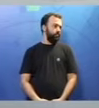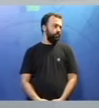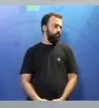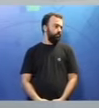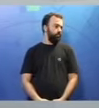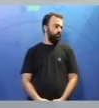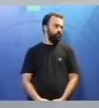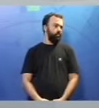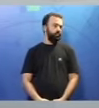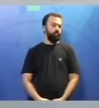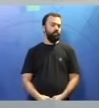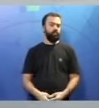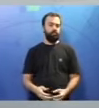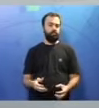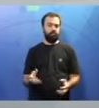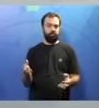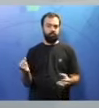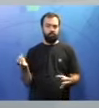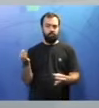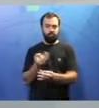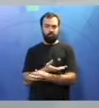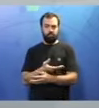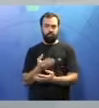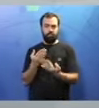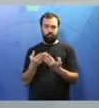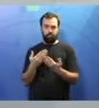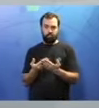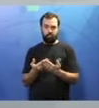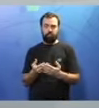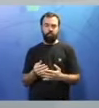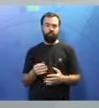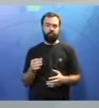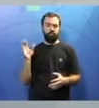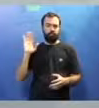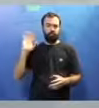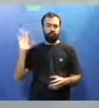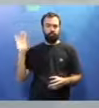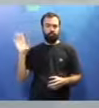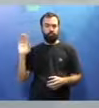Bom, esse era o conteúdo, espero que todos tenham gostado e bons estudos a todos.